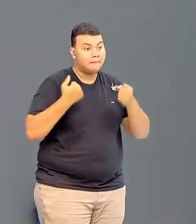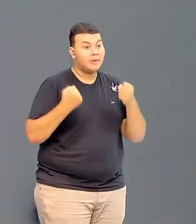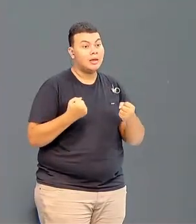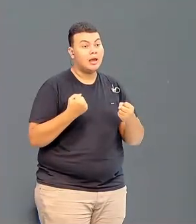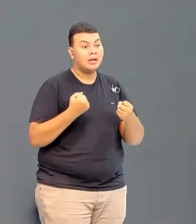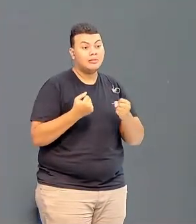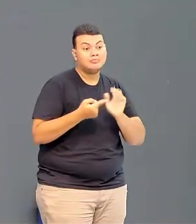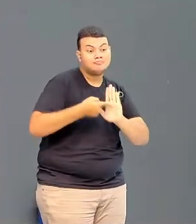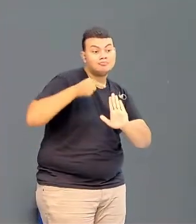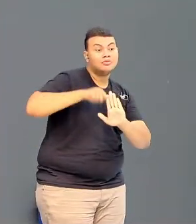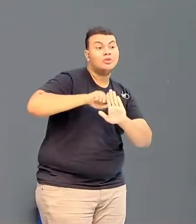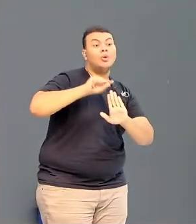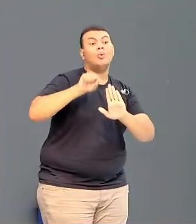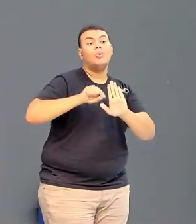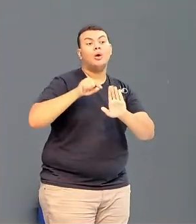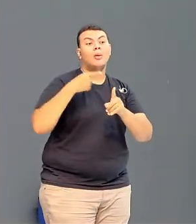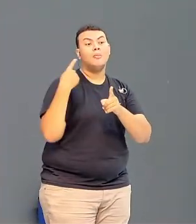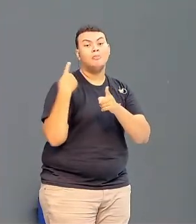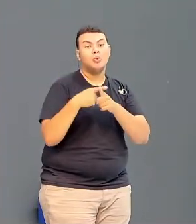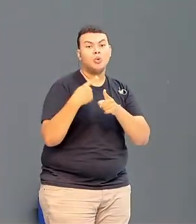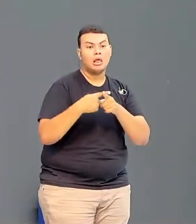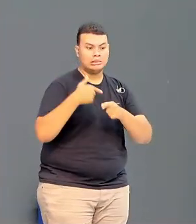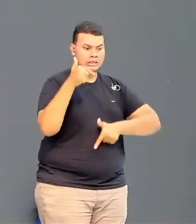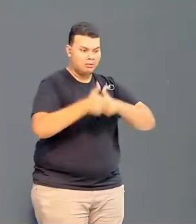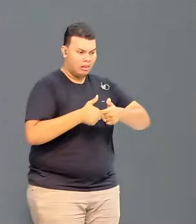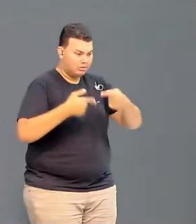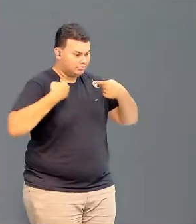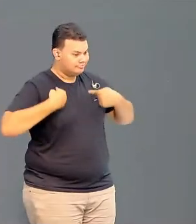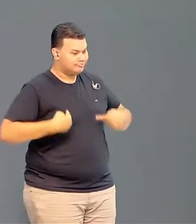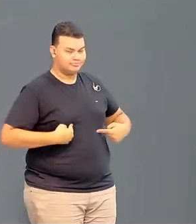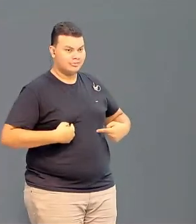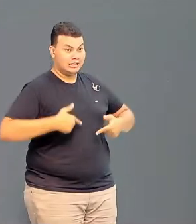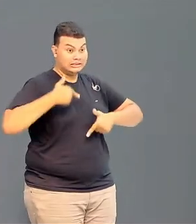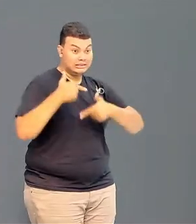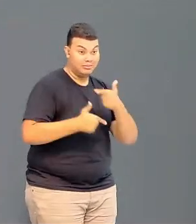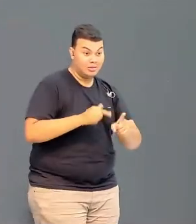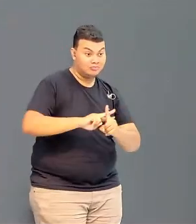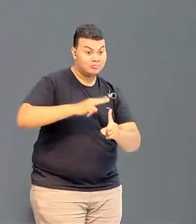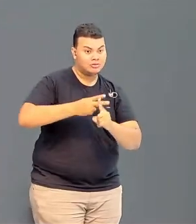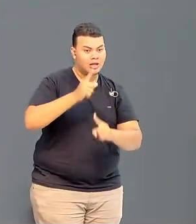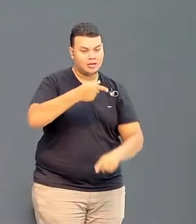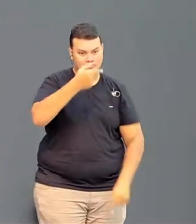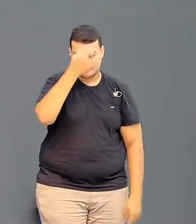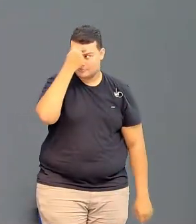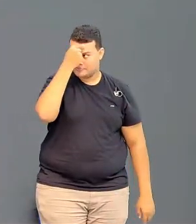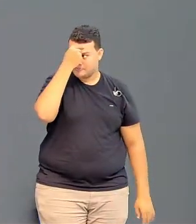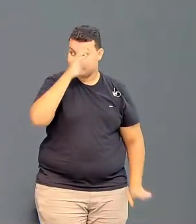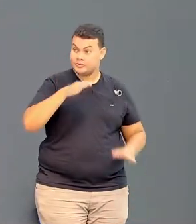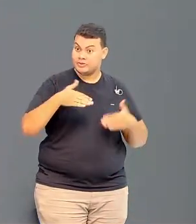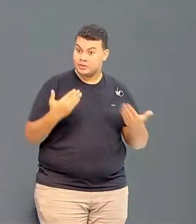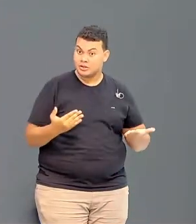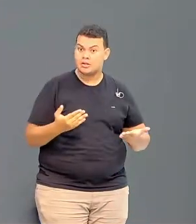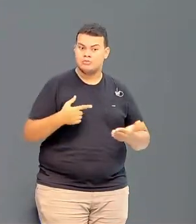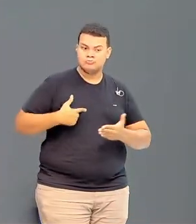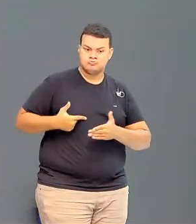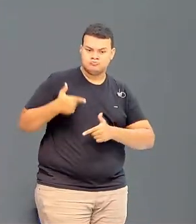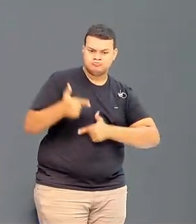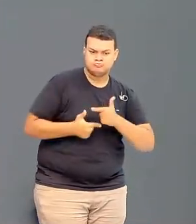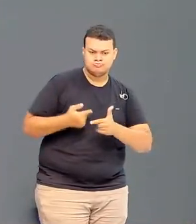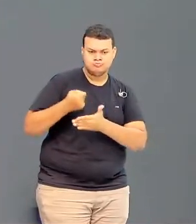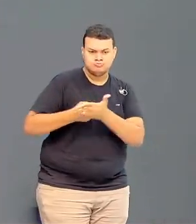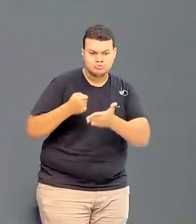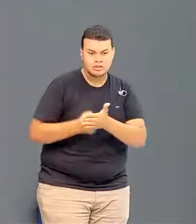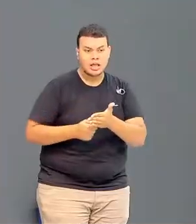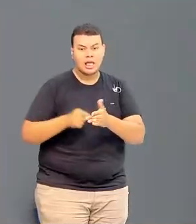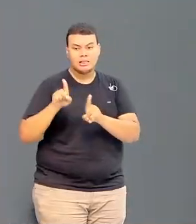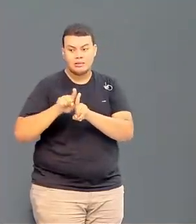é, porque a batalha não é aqui, a batalha é aqui. E essa batalha ela é feita pelo nosso